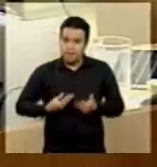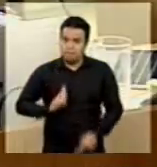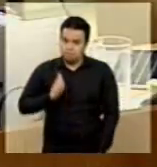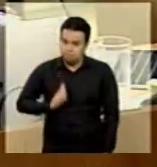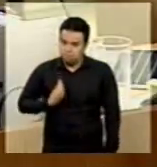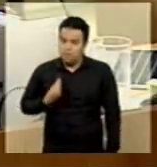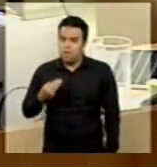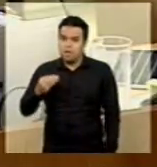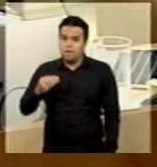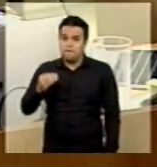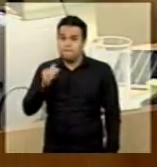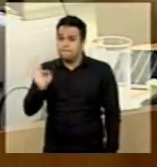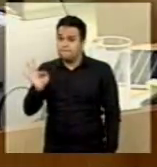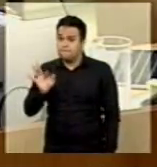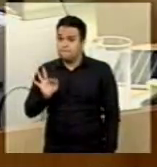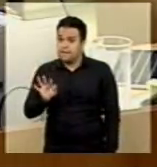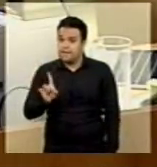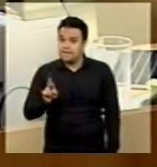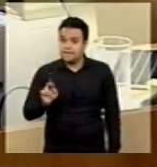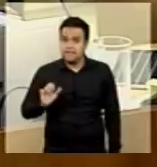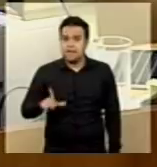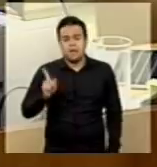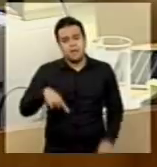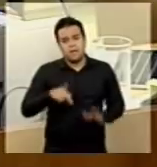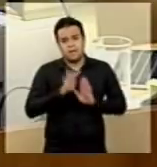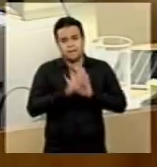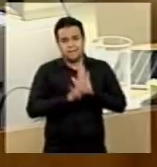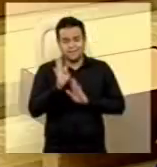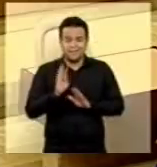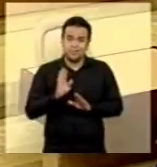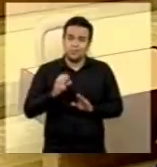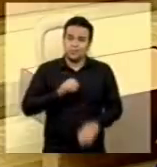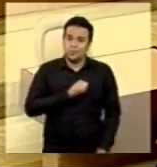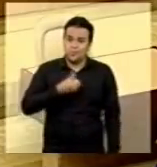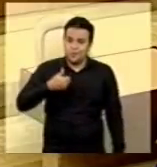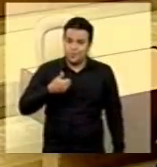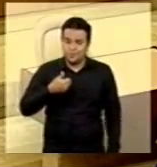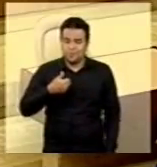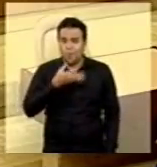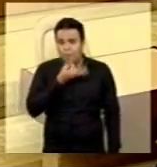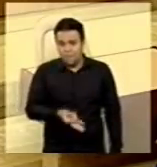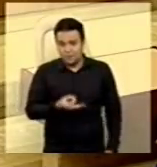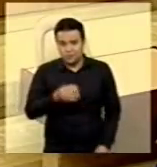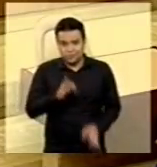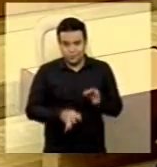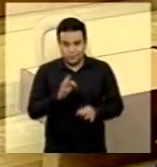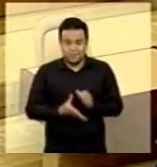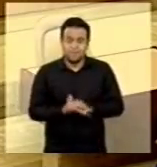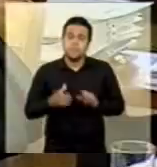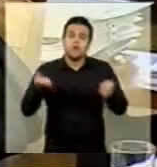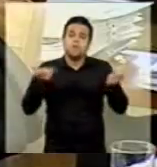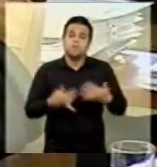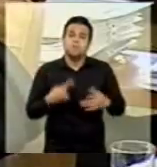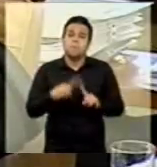e relacionado às funções desempenhadas. Essa é a minha tese de julgamento, a número 1. Exatamente. E daí, então, eu explico o porquê